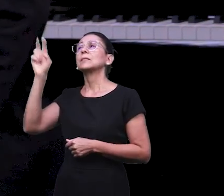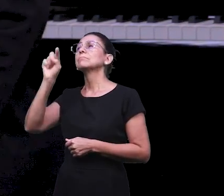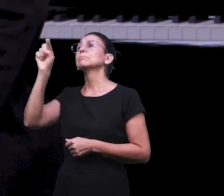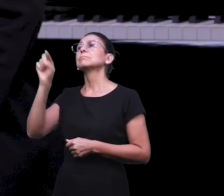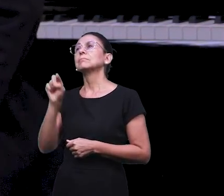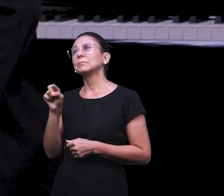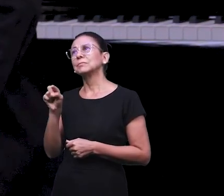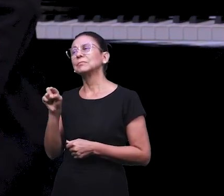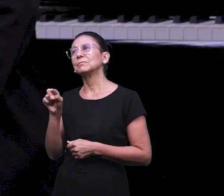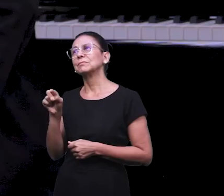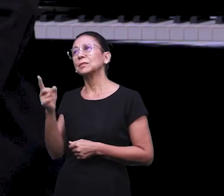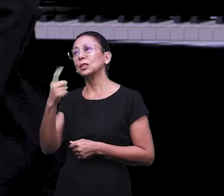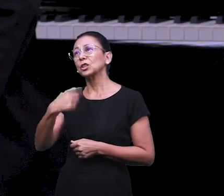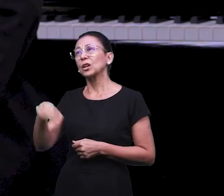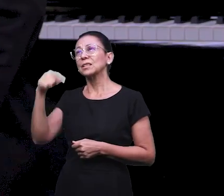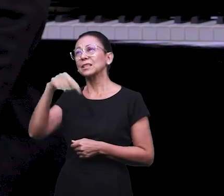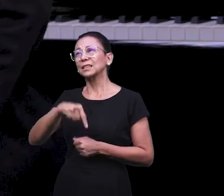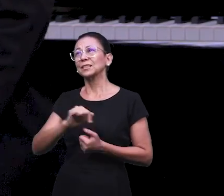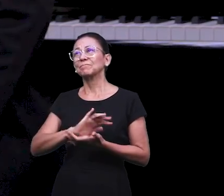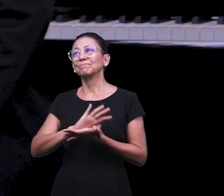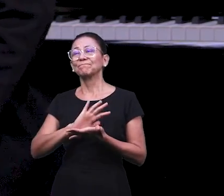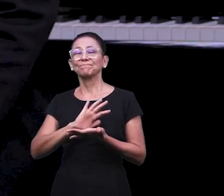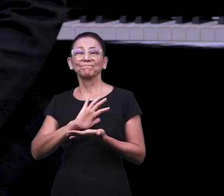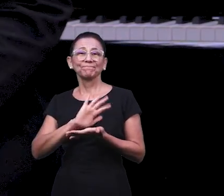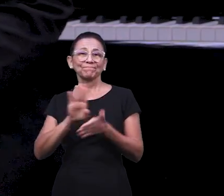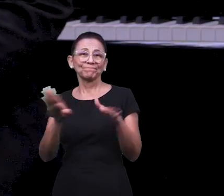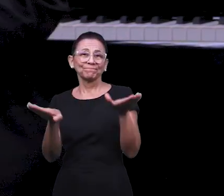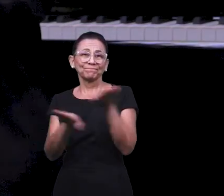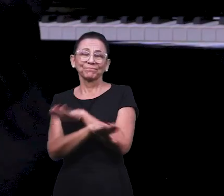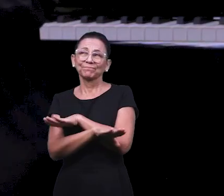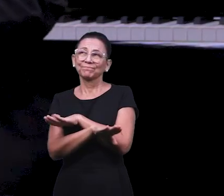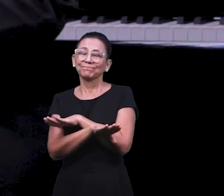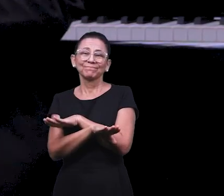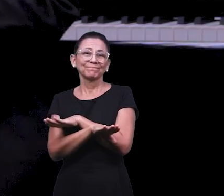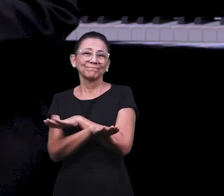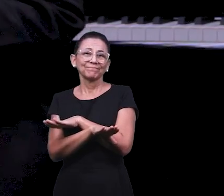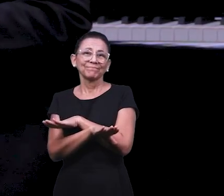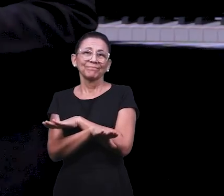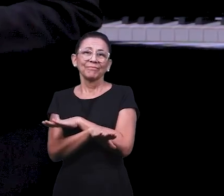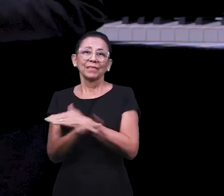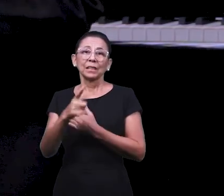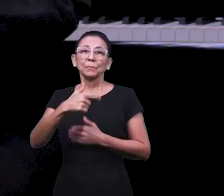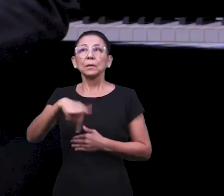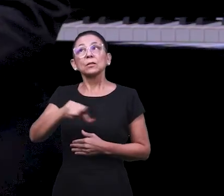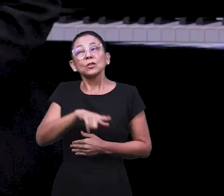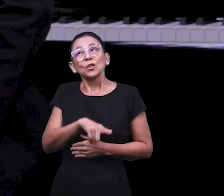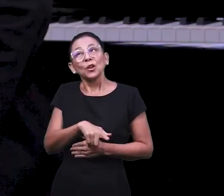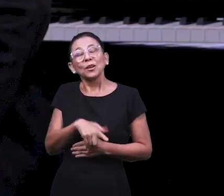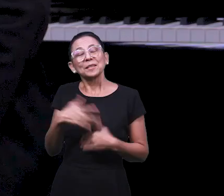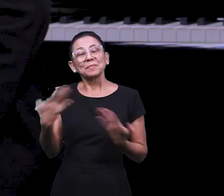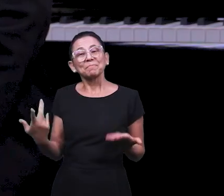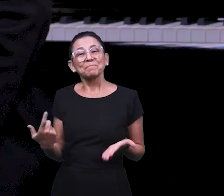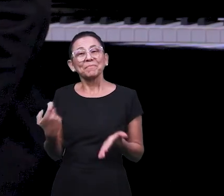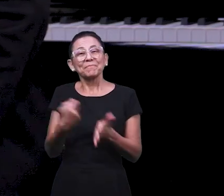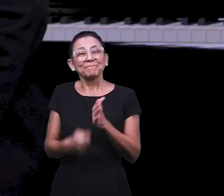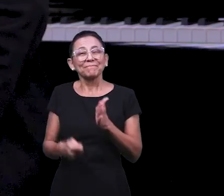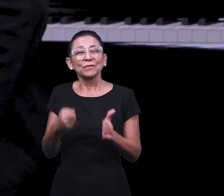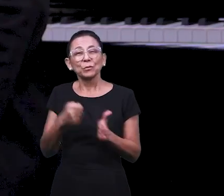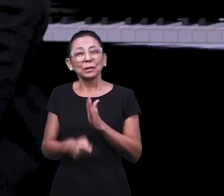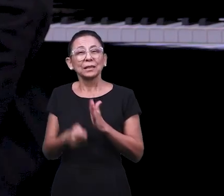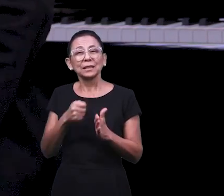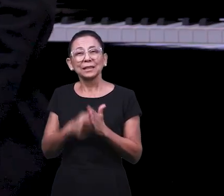nosso trabalho aqui, nós somos nada, mas nós somos apenas assim, vasos tentando, né, meninas, lutando para fazer a vontade do